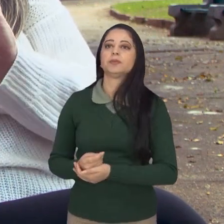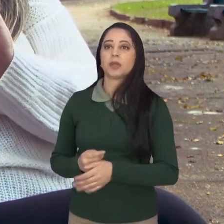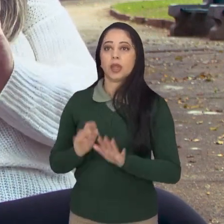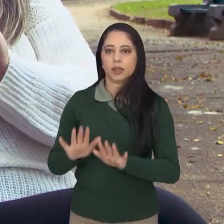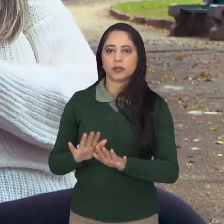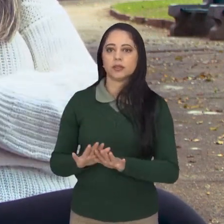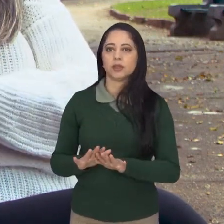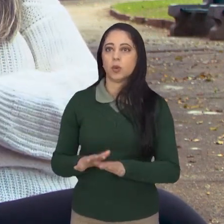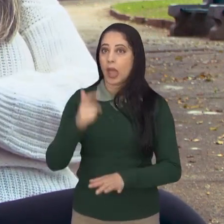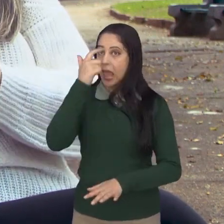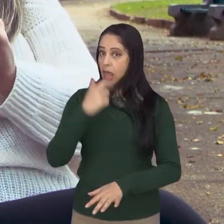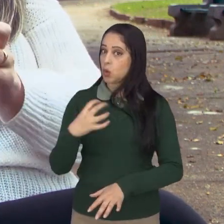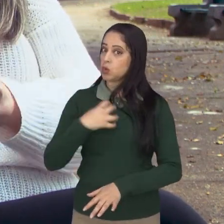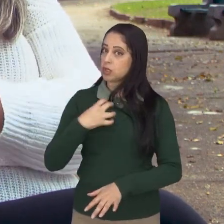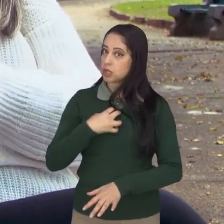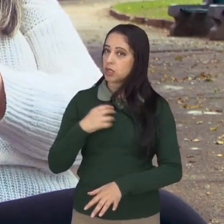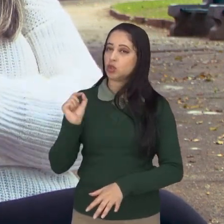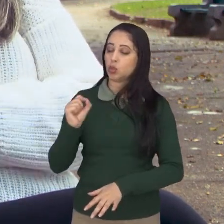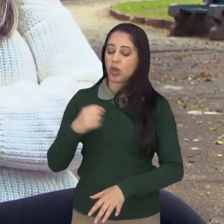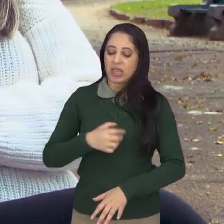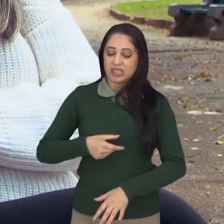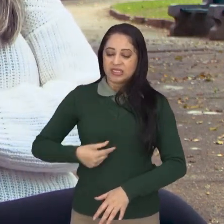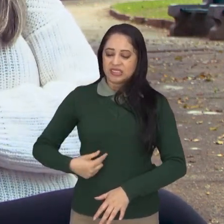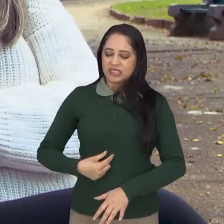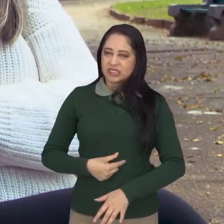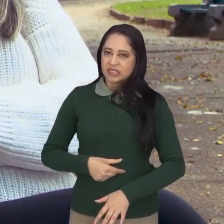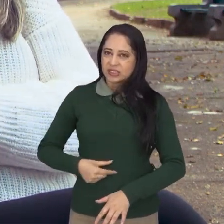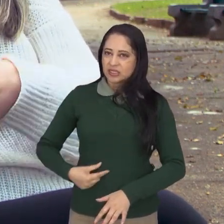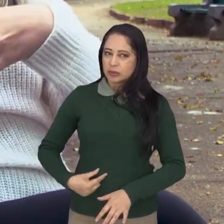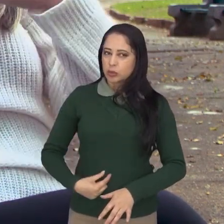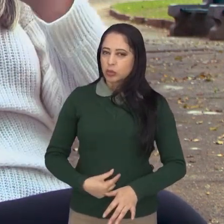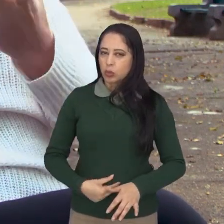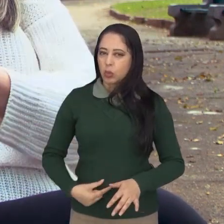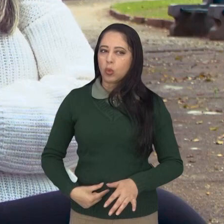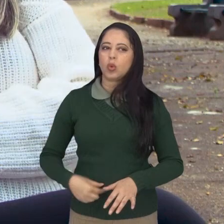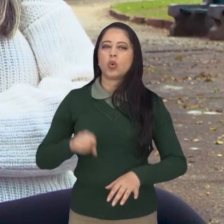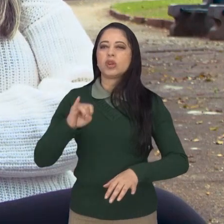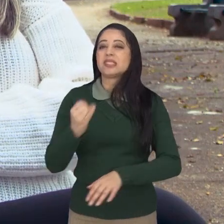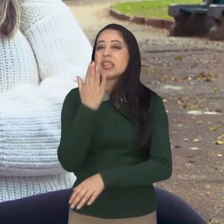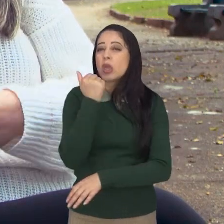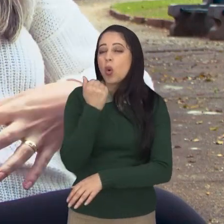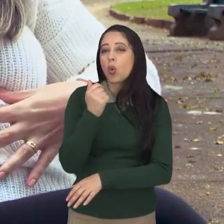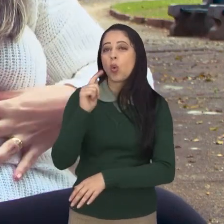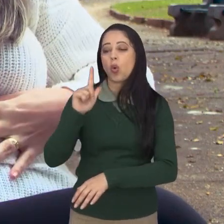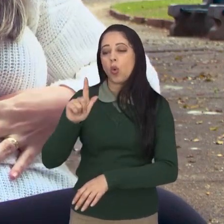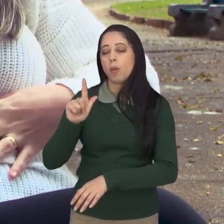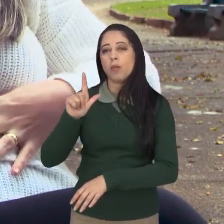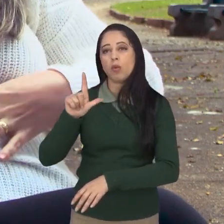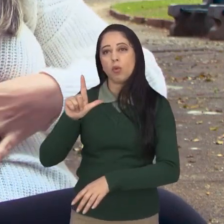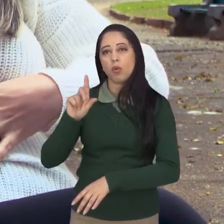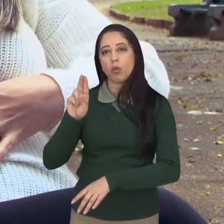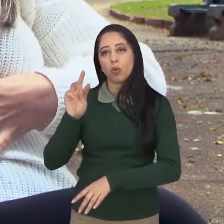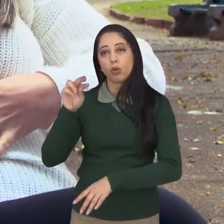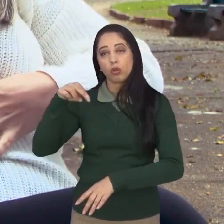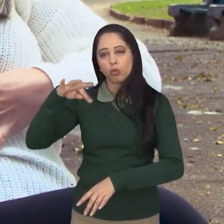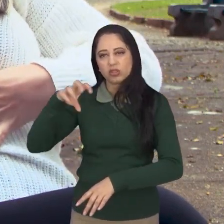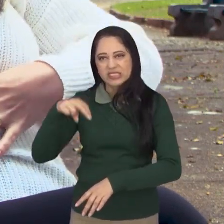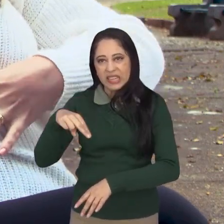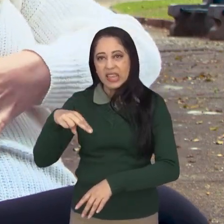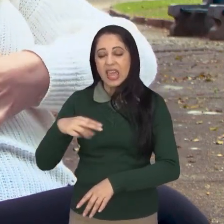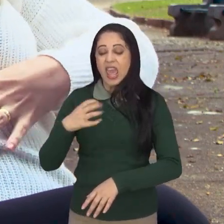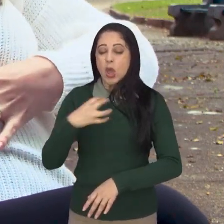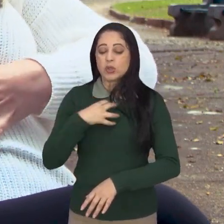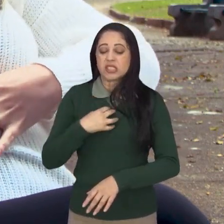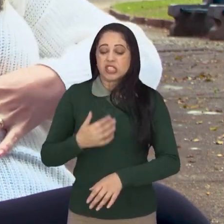eles foram os mais clássicos, que são os gastrointestinais, né? Quando eu ingeria glúten, eu sentia muita dor aqui perto, assim,